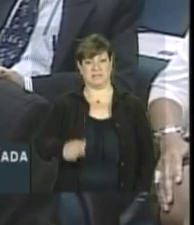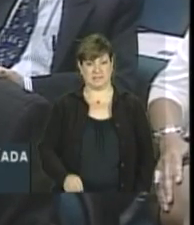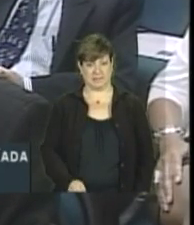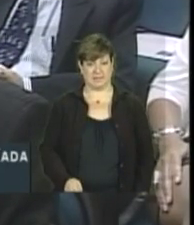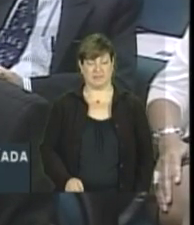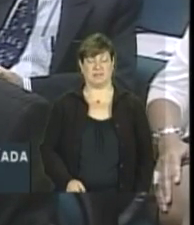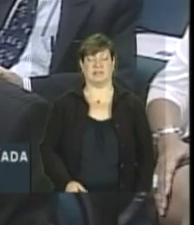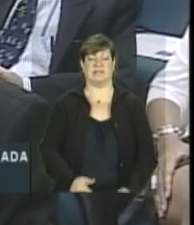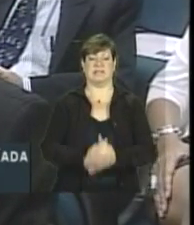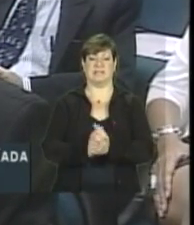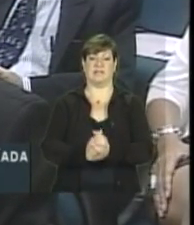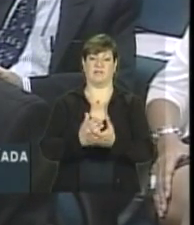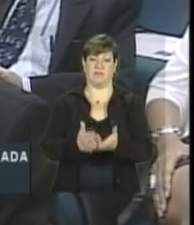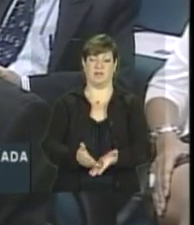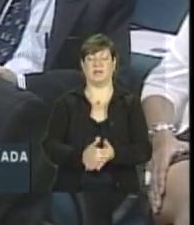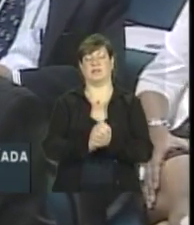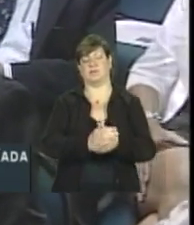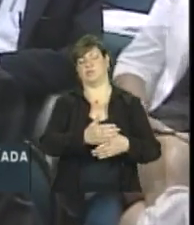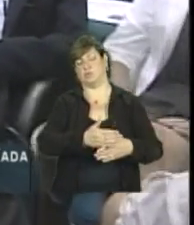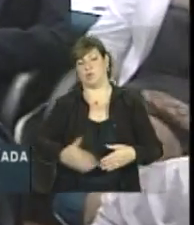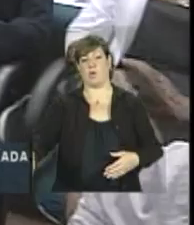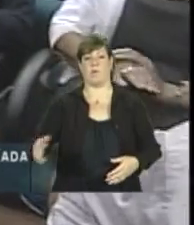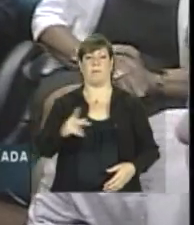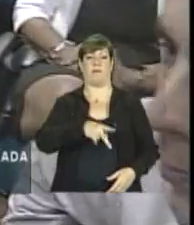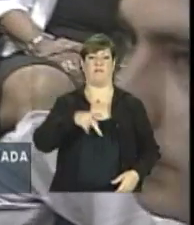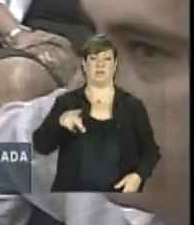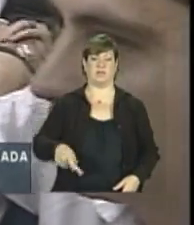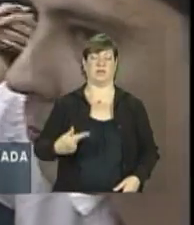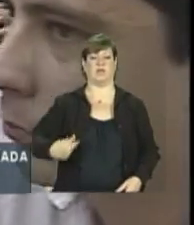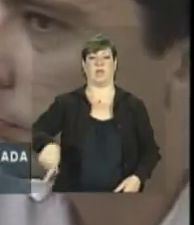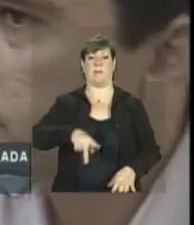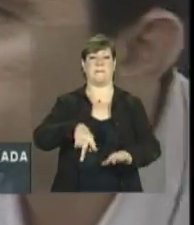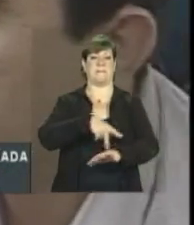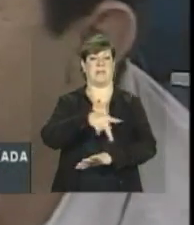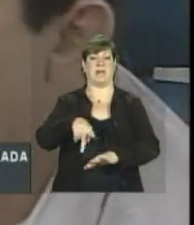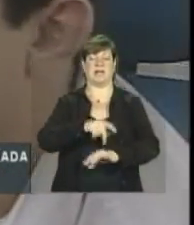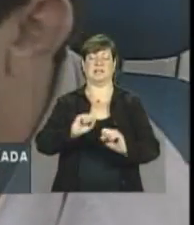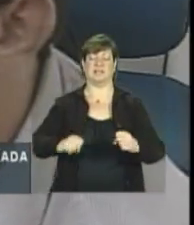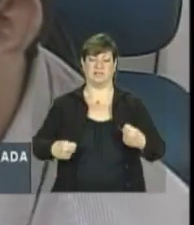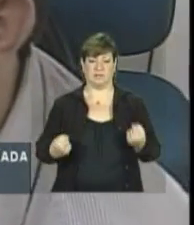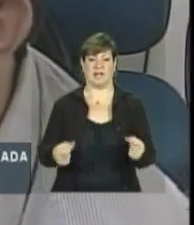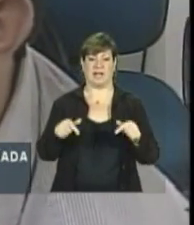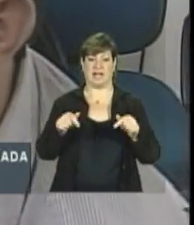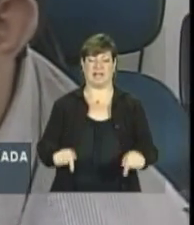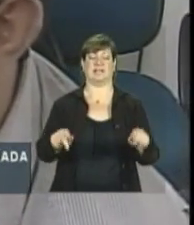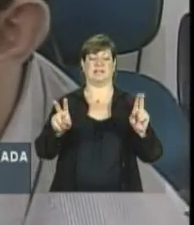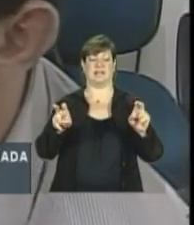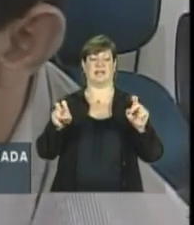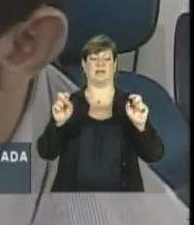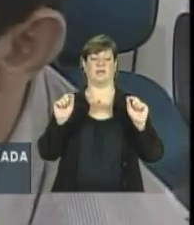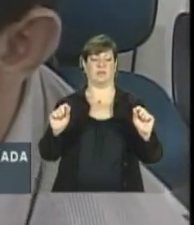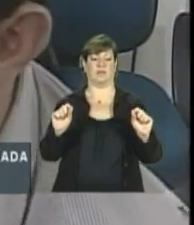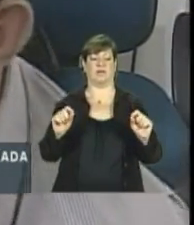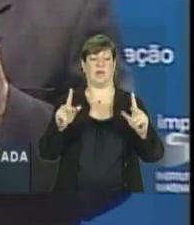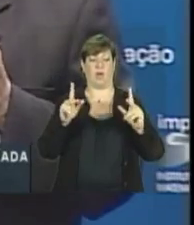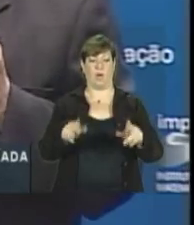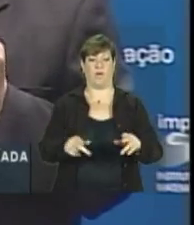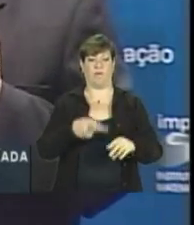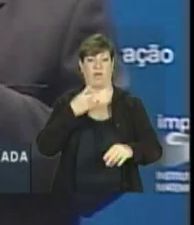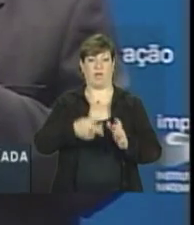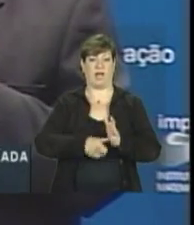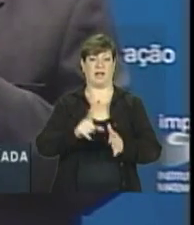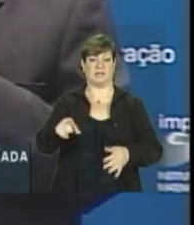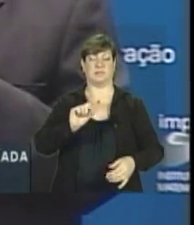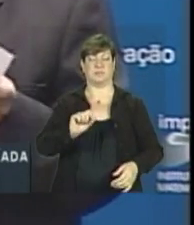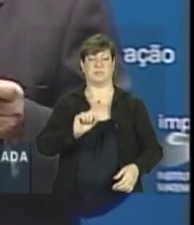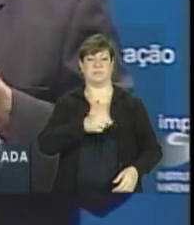Então, saudando você, saúdo todos os professores do nosso país que se dedicam a essa causa, que, como destacou o ministro